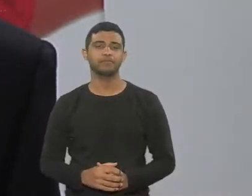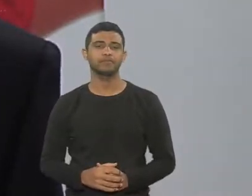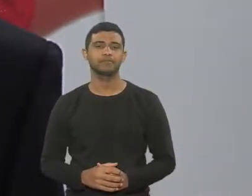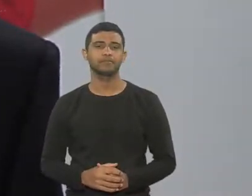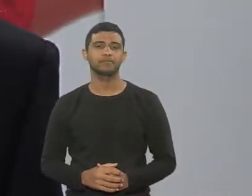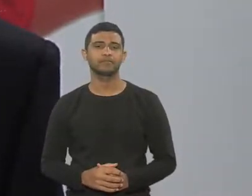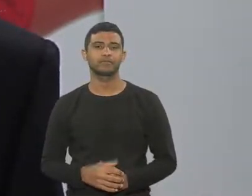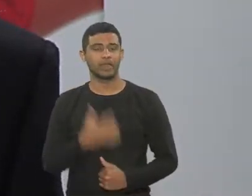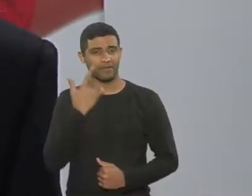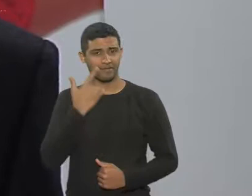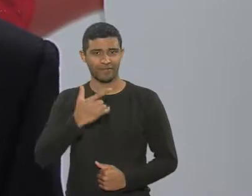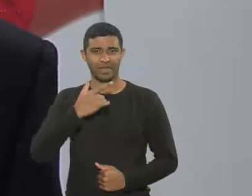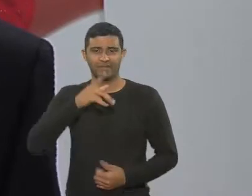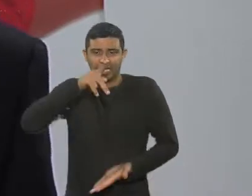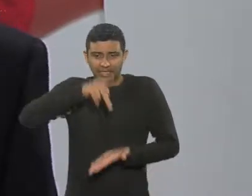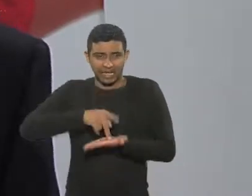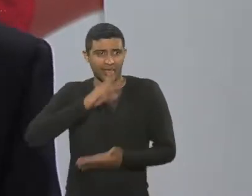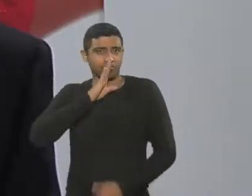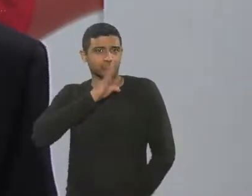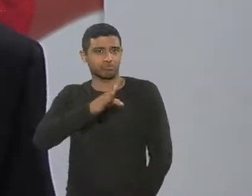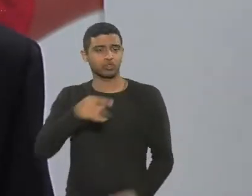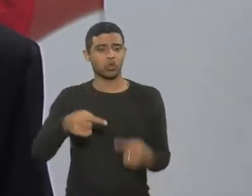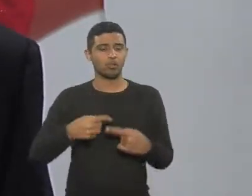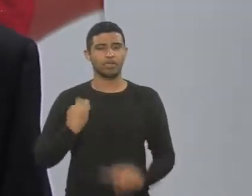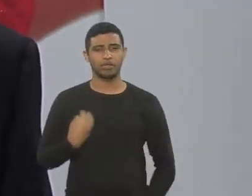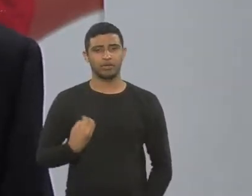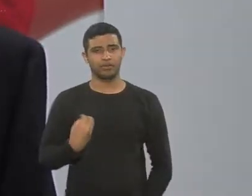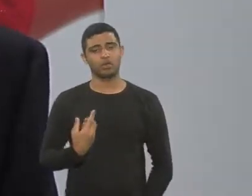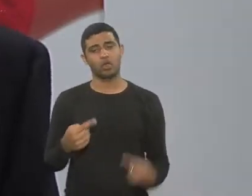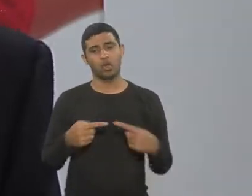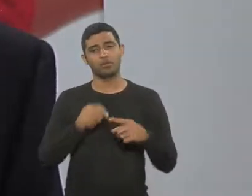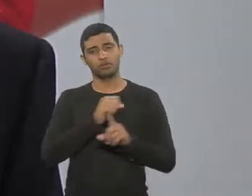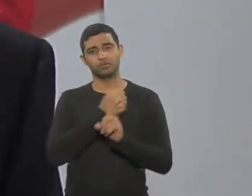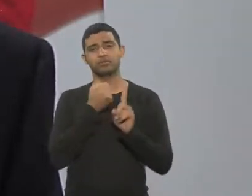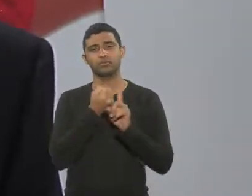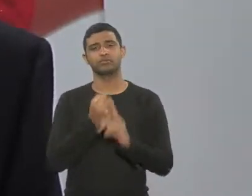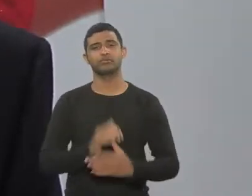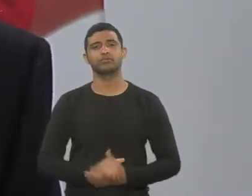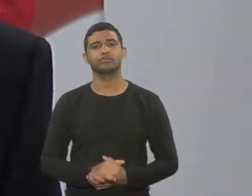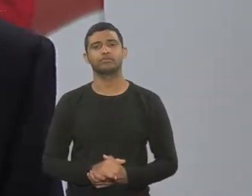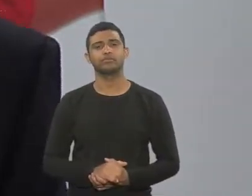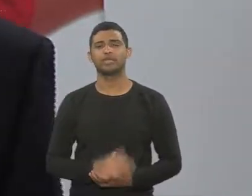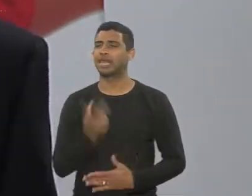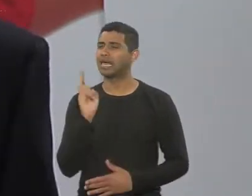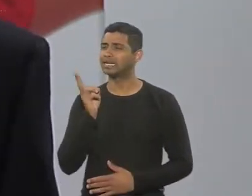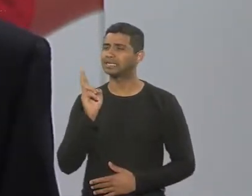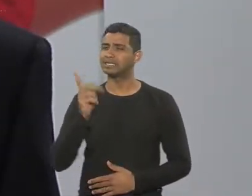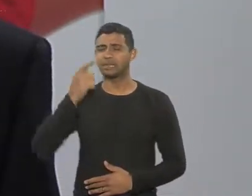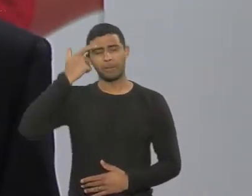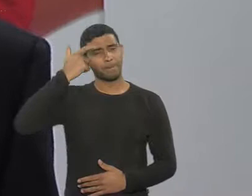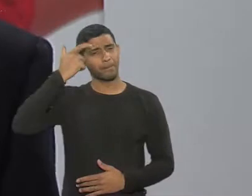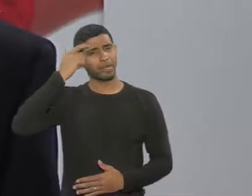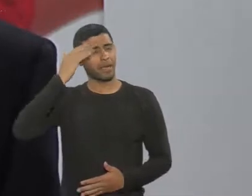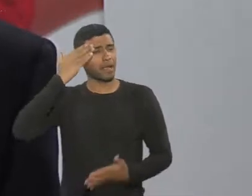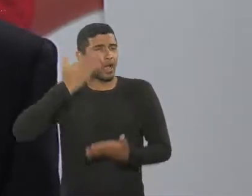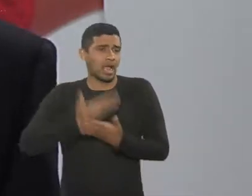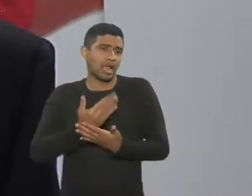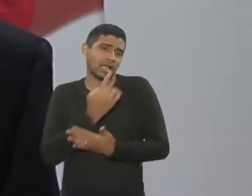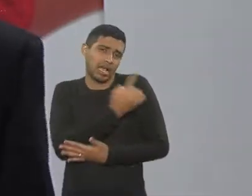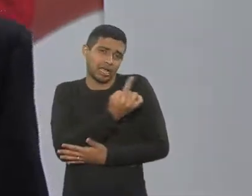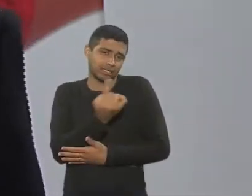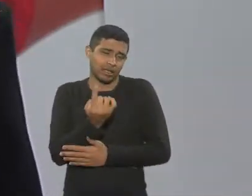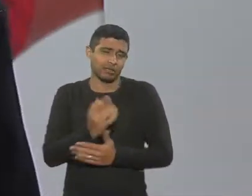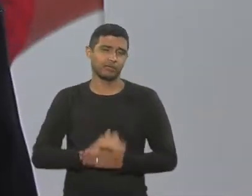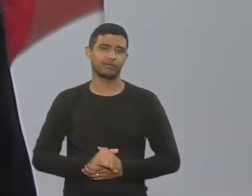realidade imediata da nossa vida, né, assim, social, né? E ele, sim, sempre foi uma crença também, tal como, né,